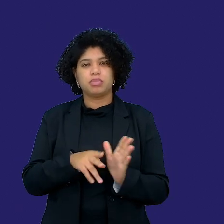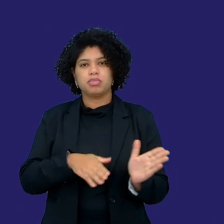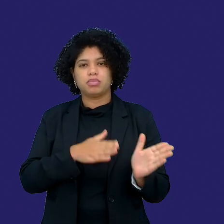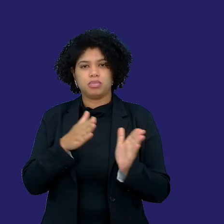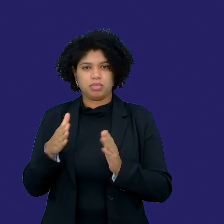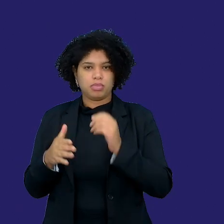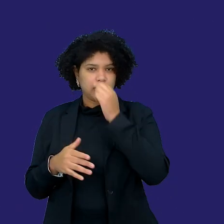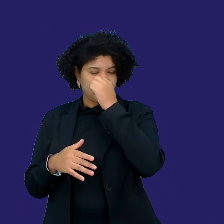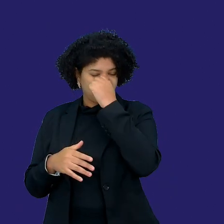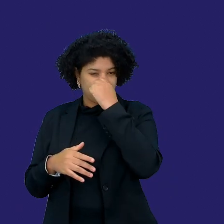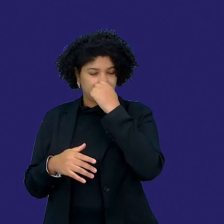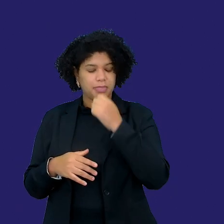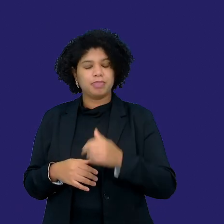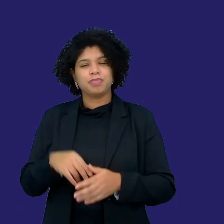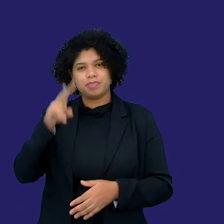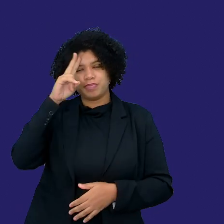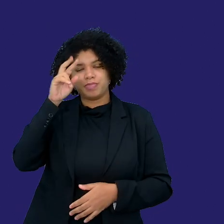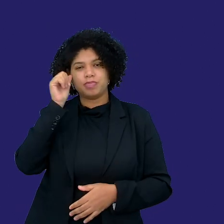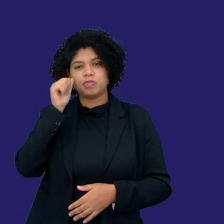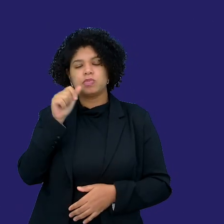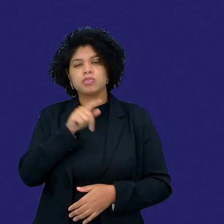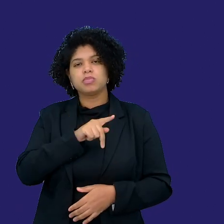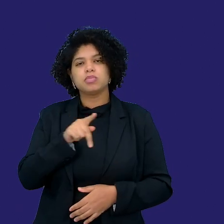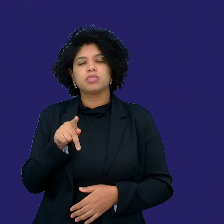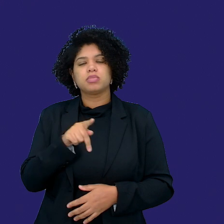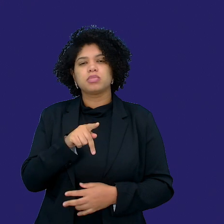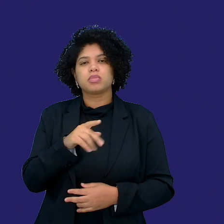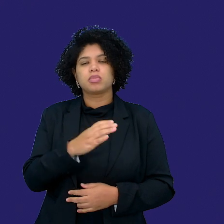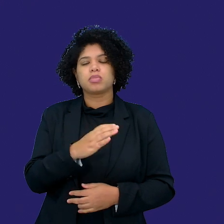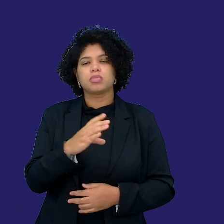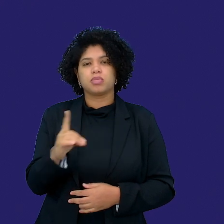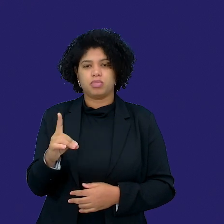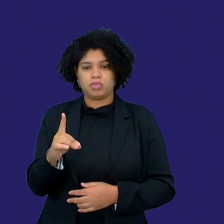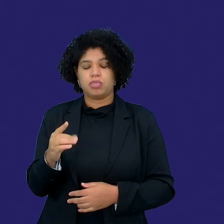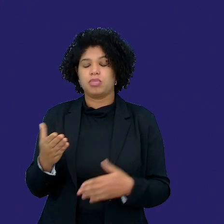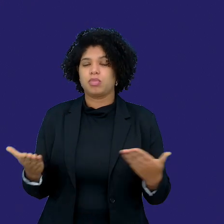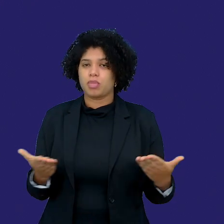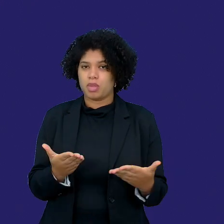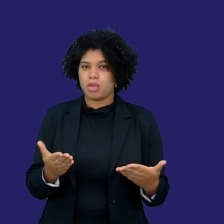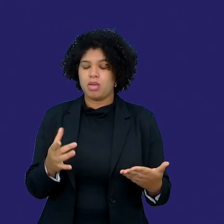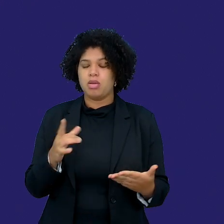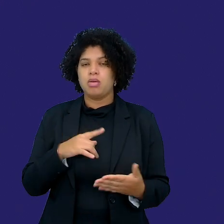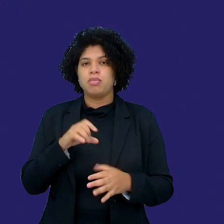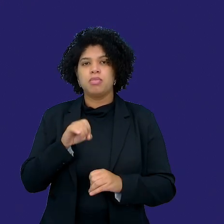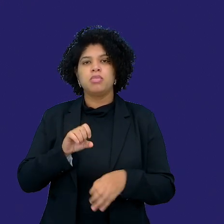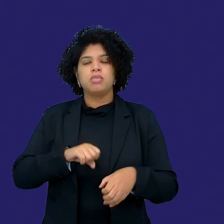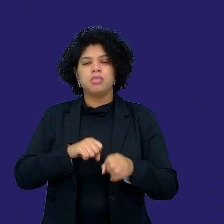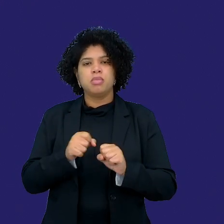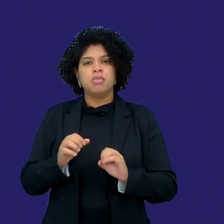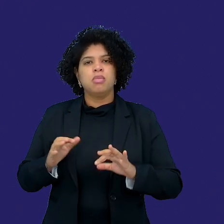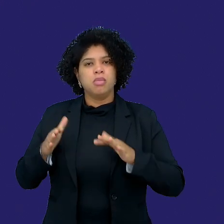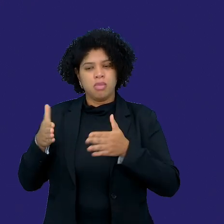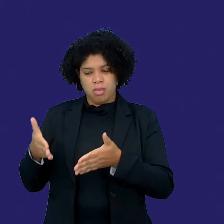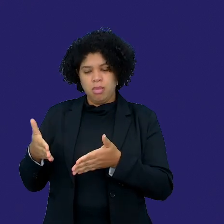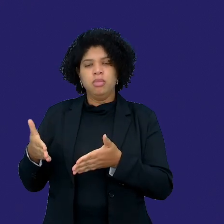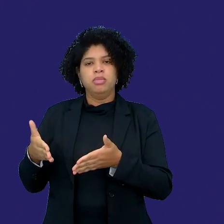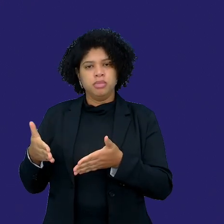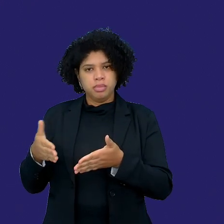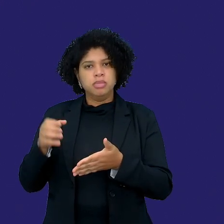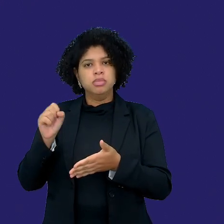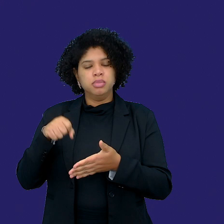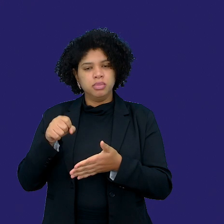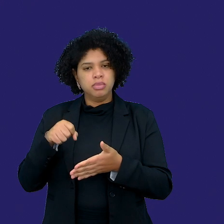a nossa coordenadora Mariana. Essa semana estamos tendo a formação específica. Essa